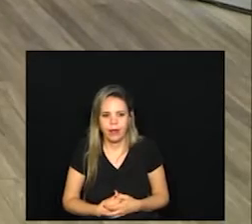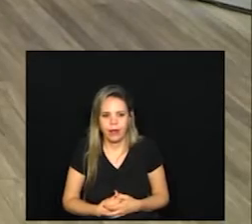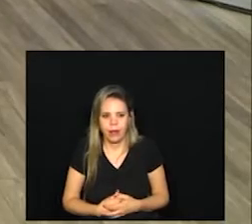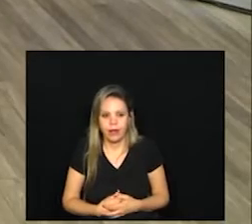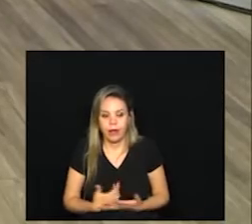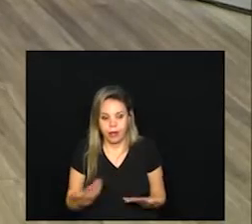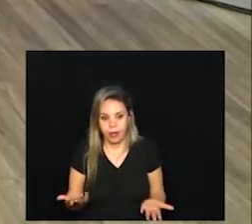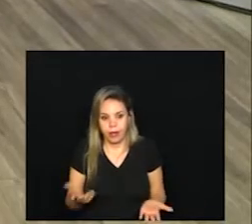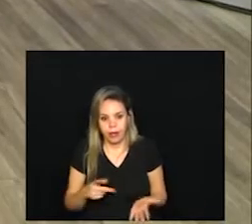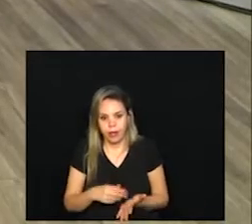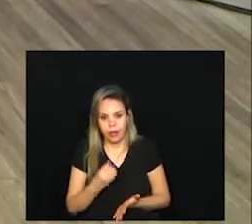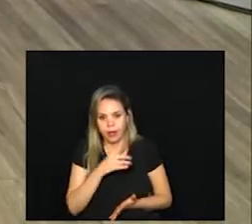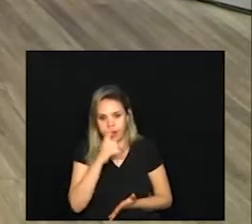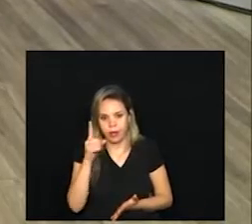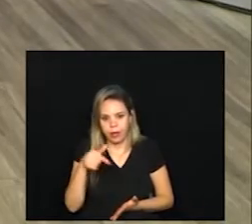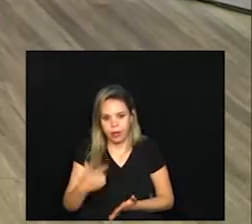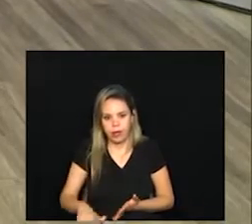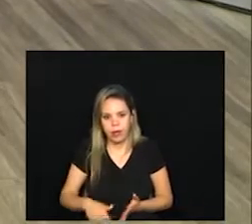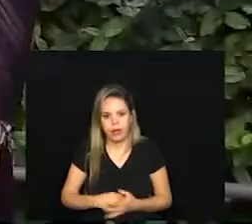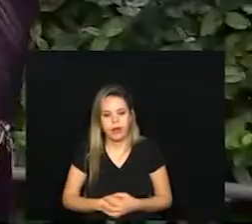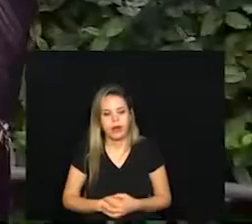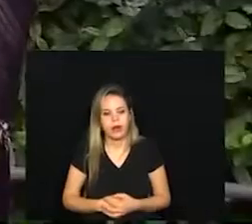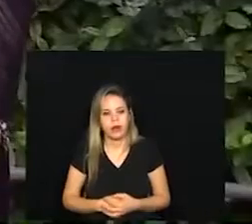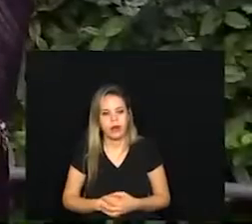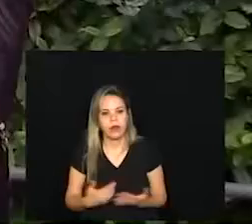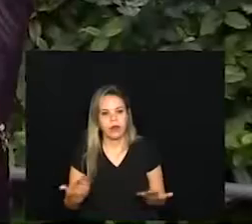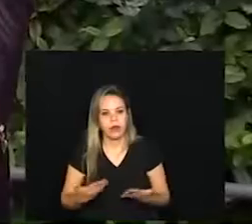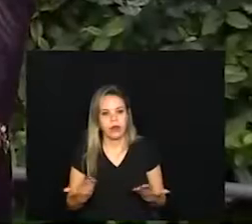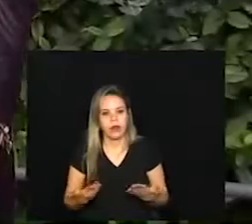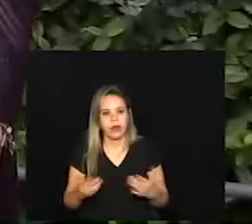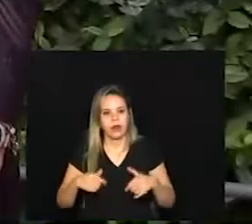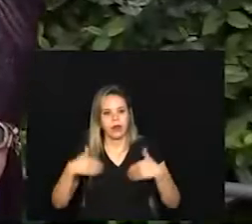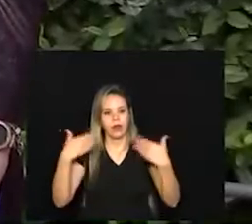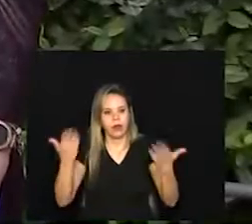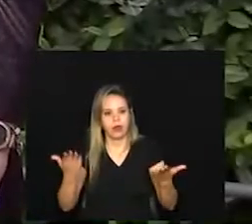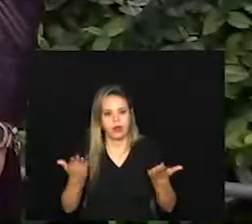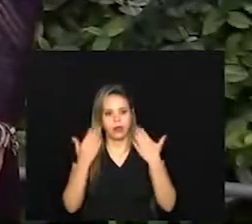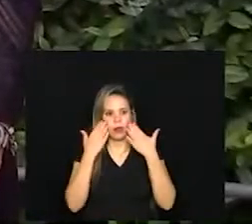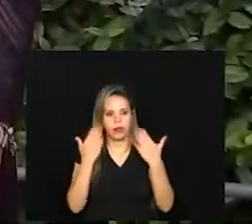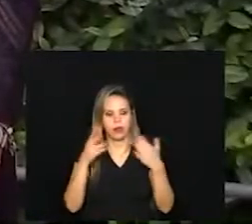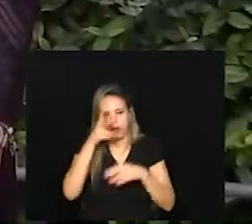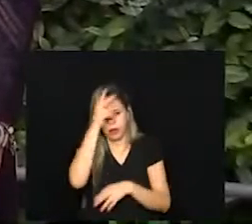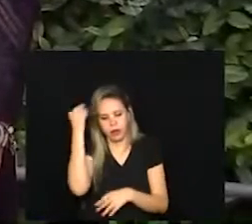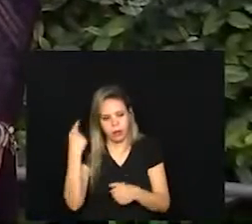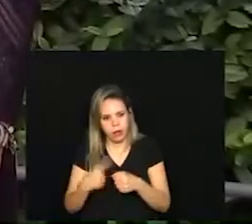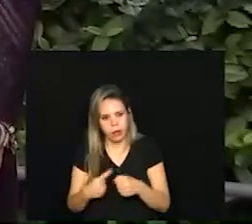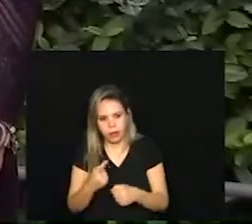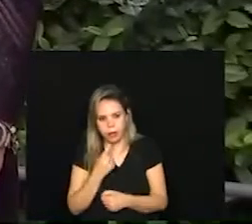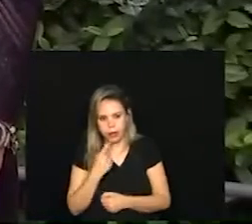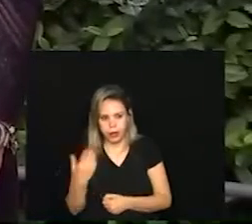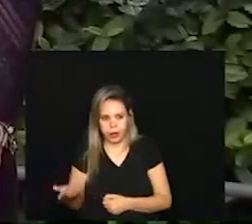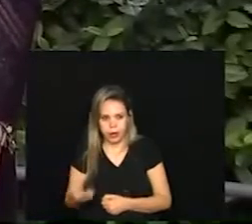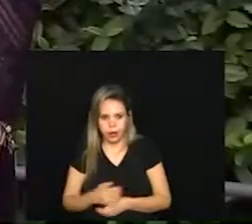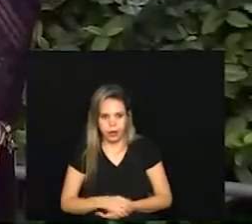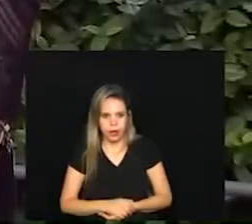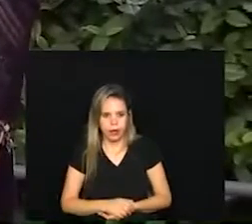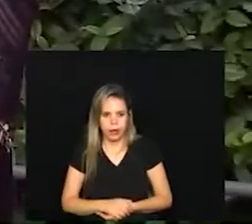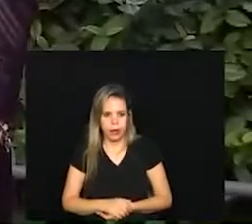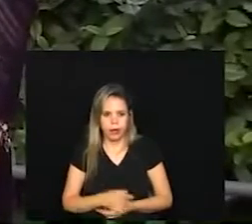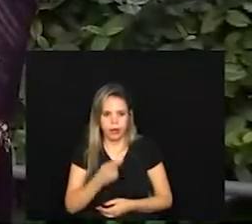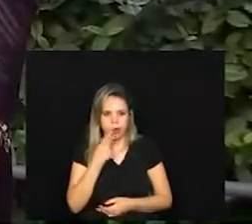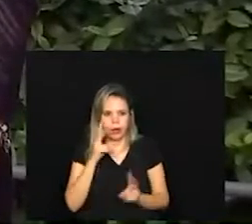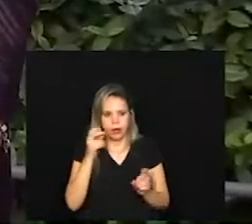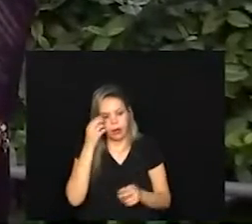É isso aí, bom dia para você mais uma vez, Gabriel. Agora a gente está do lado de fora, em frente aqui à Prefeitura Municipal de Campinas, para